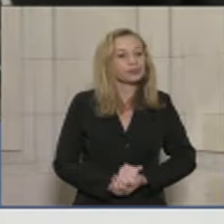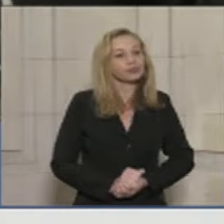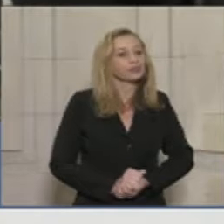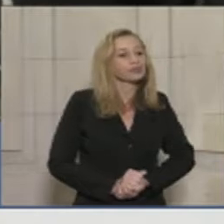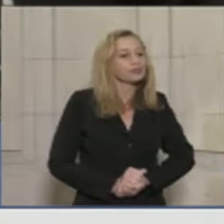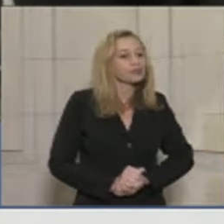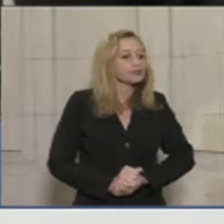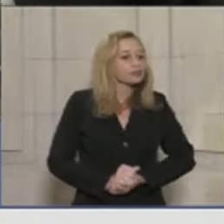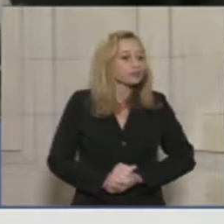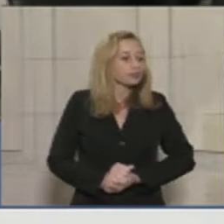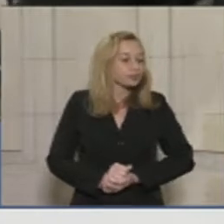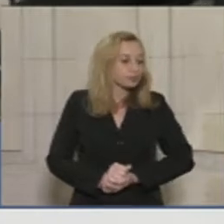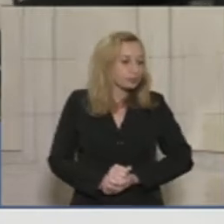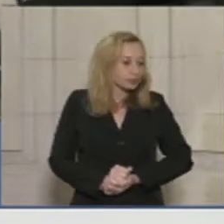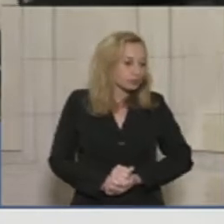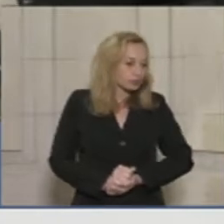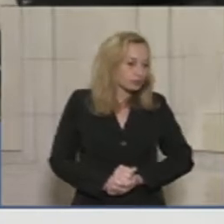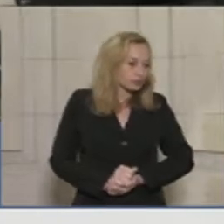dos vetos.